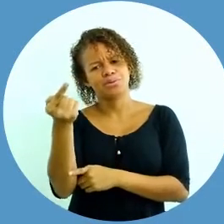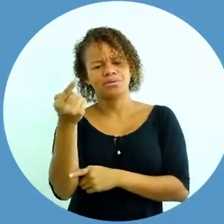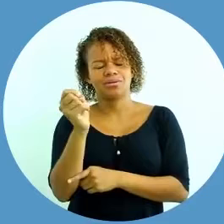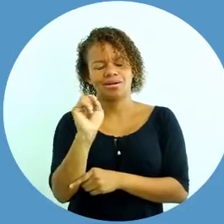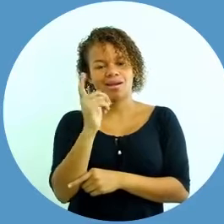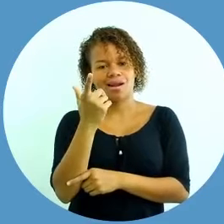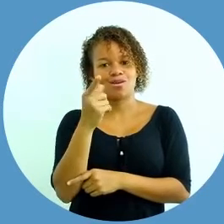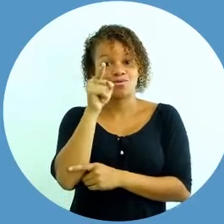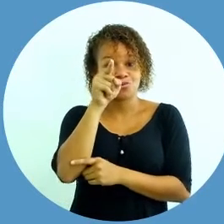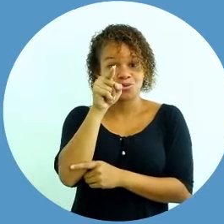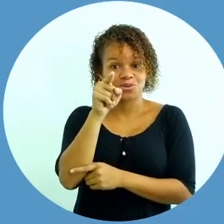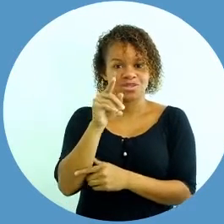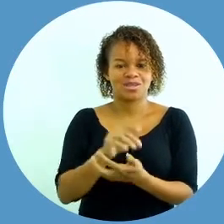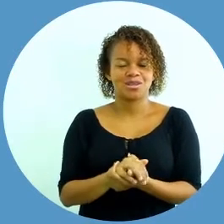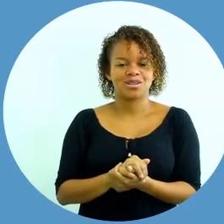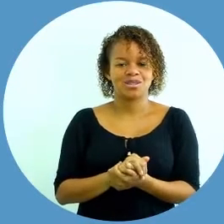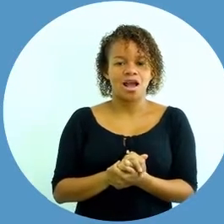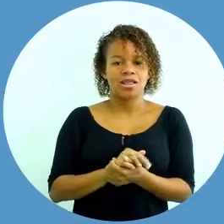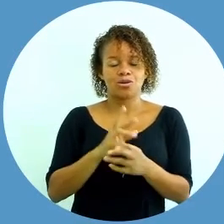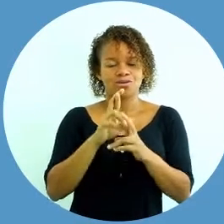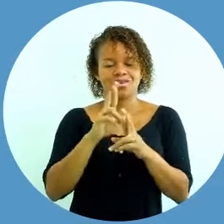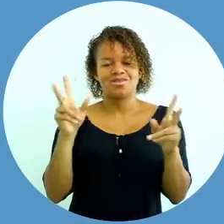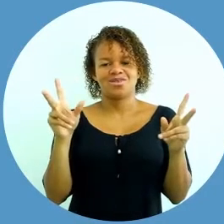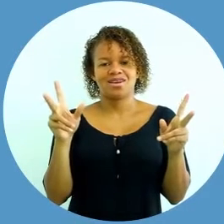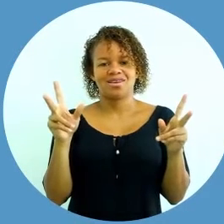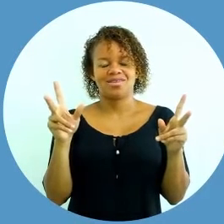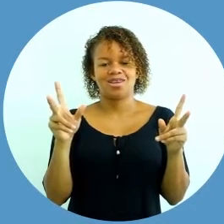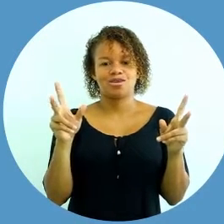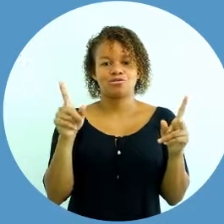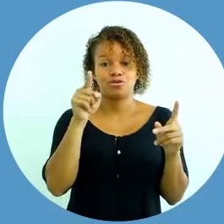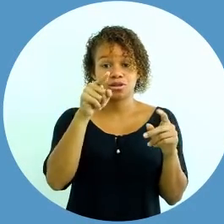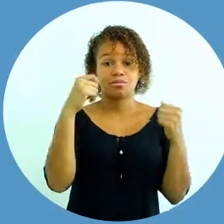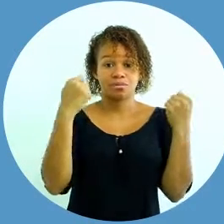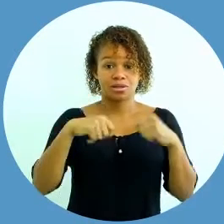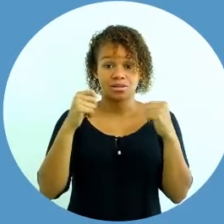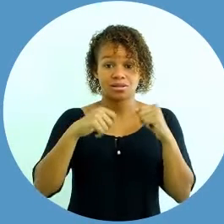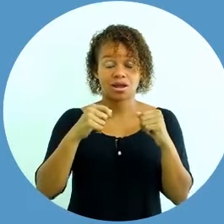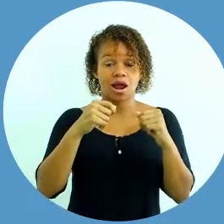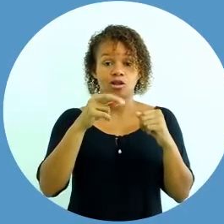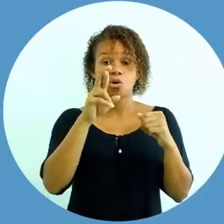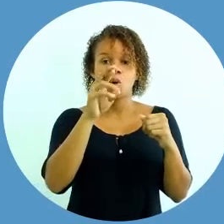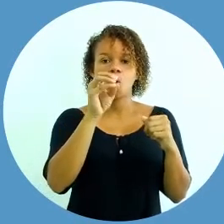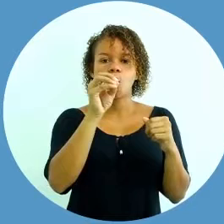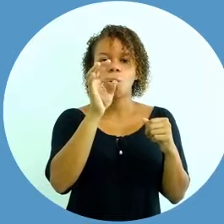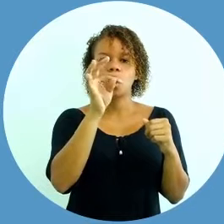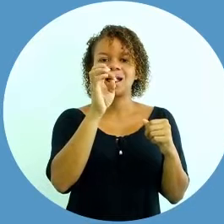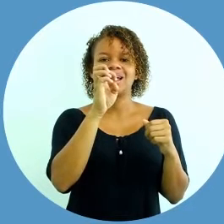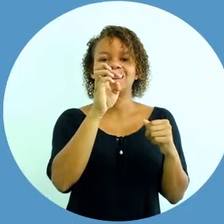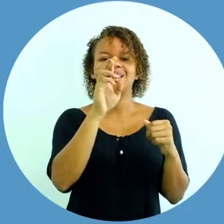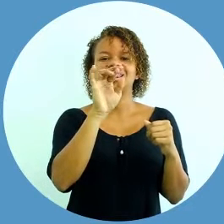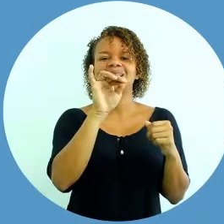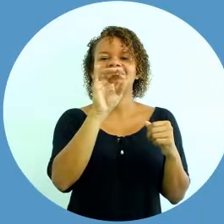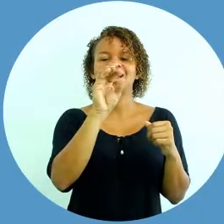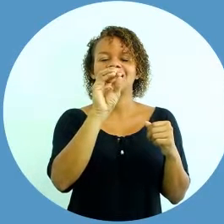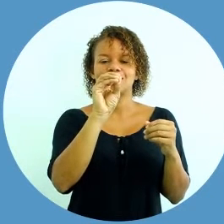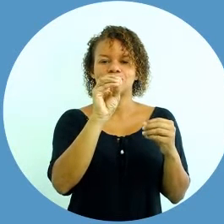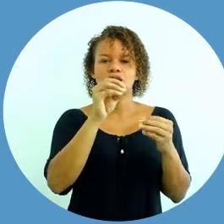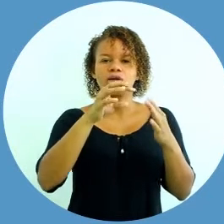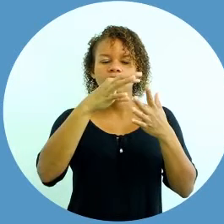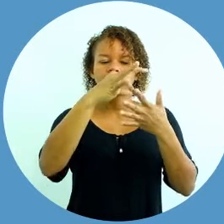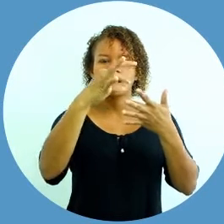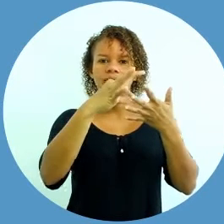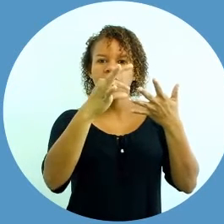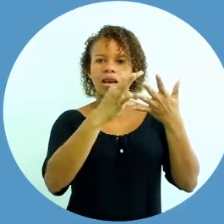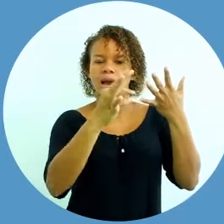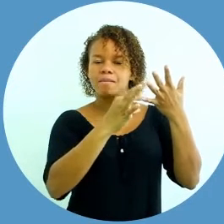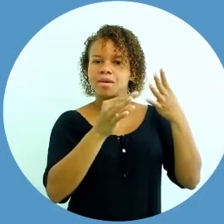E depois, claro, não seria diferente, você precisará do roteiro, que é o detalhamento